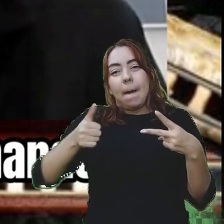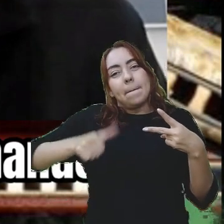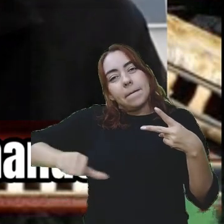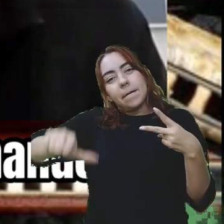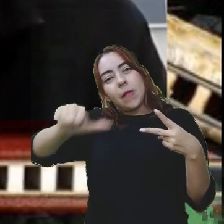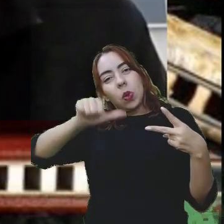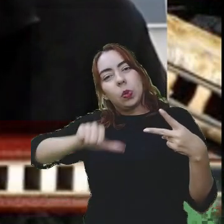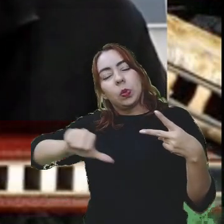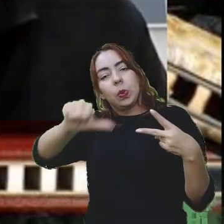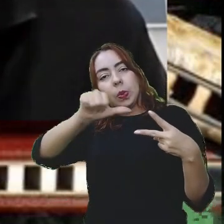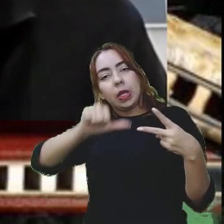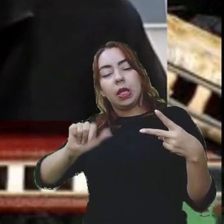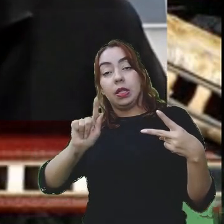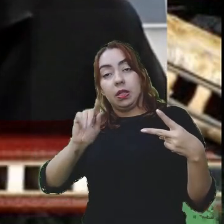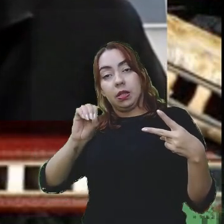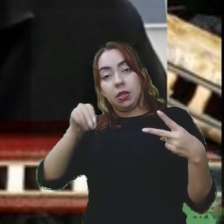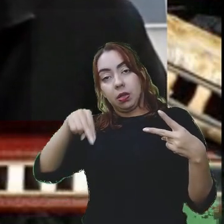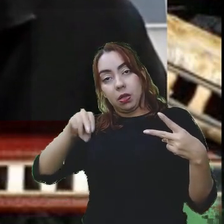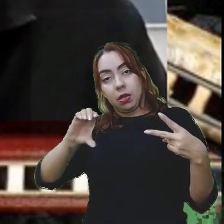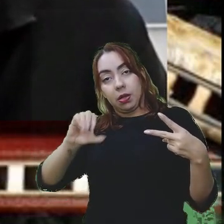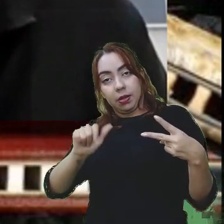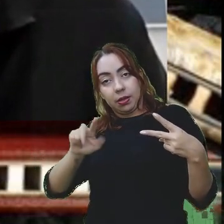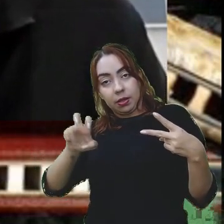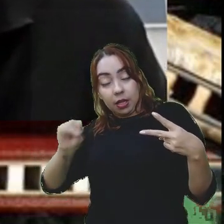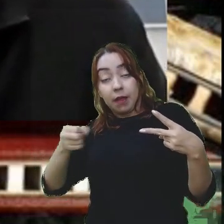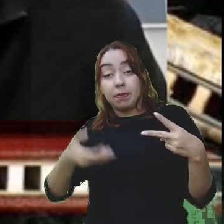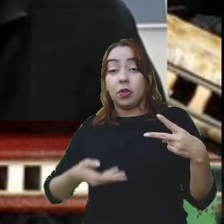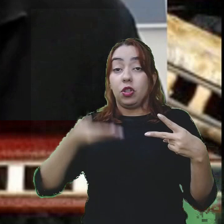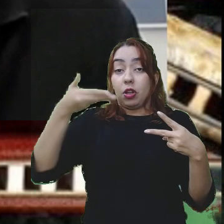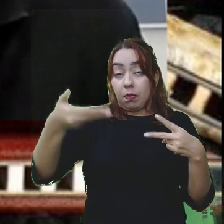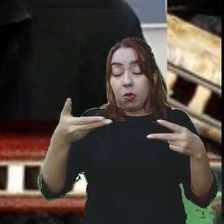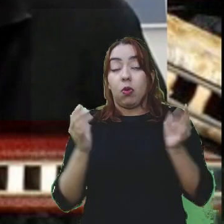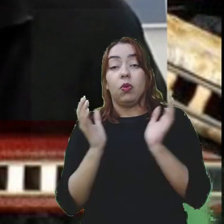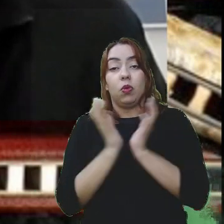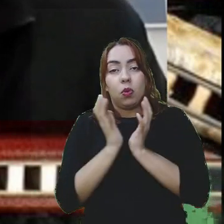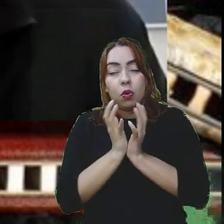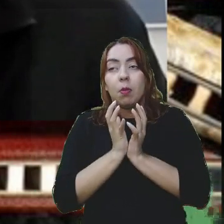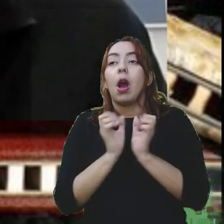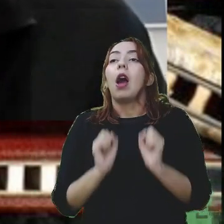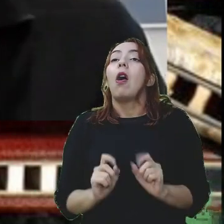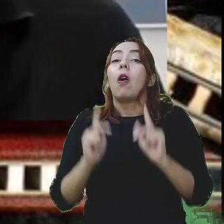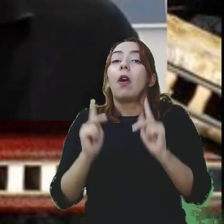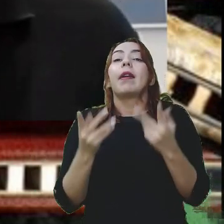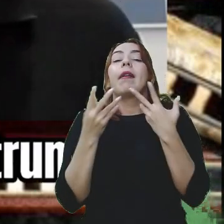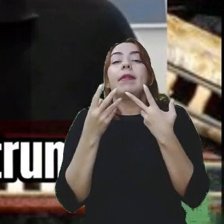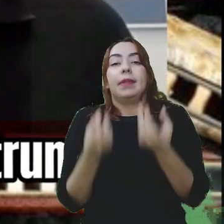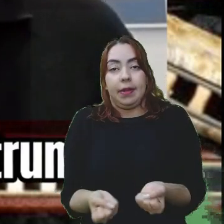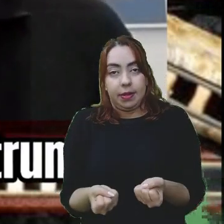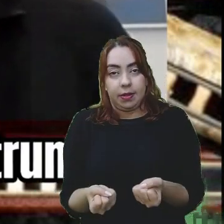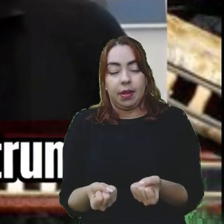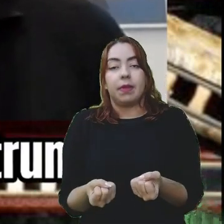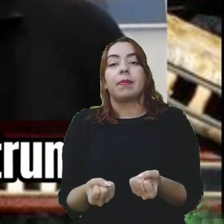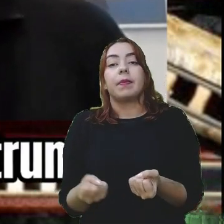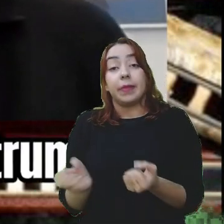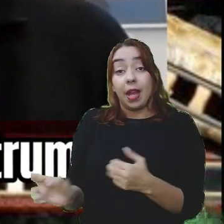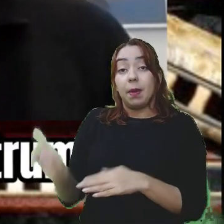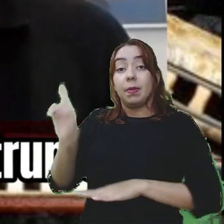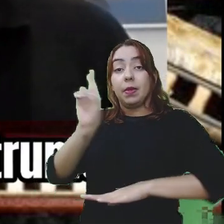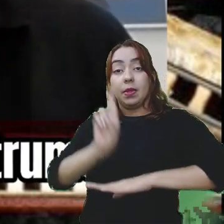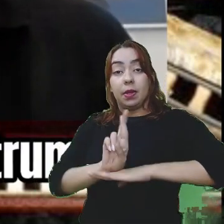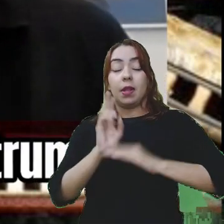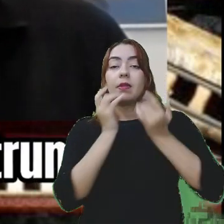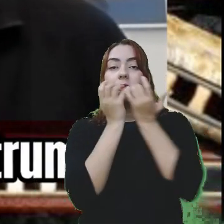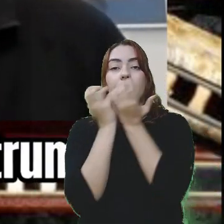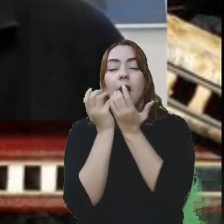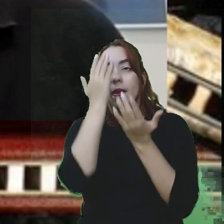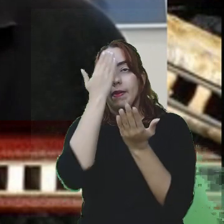Gonçalves estava trabalhando com eles, me apresentou a turma lá, e aí passei a trabalhar com eles, na perspectiva do